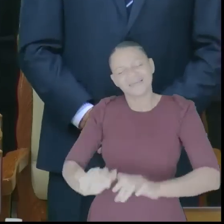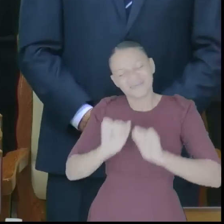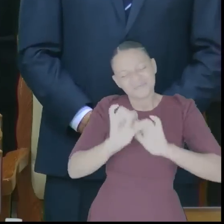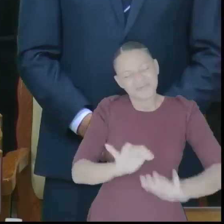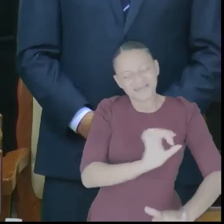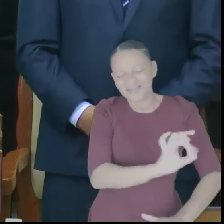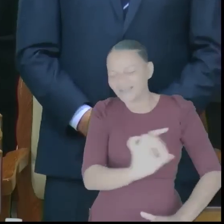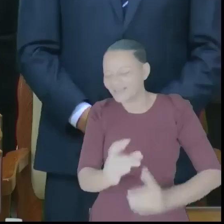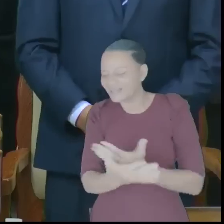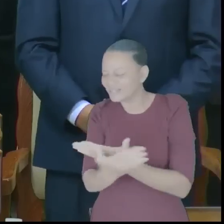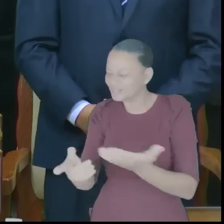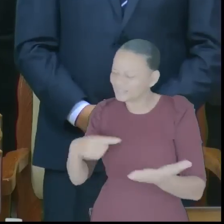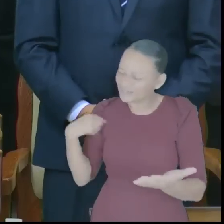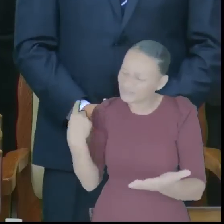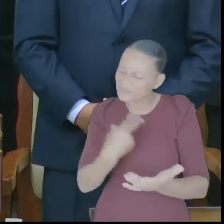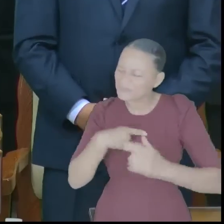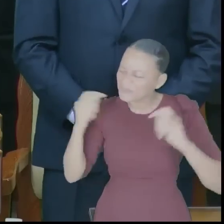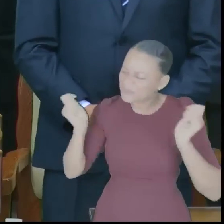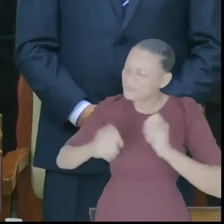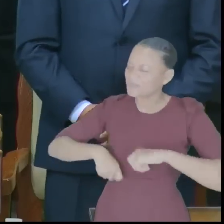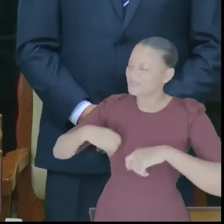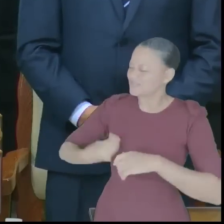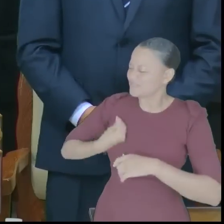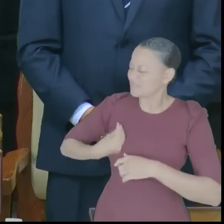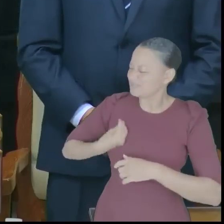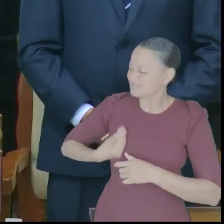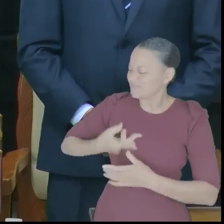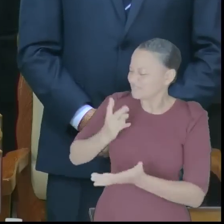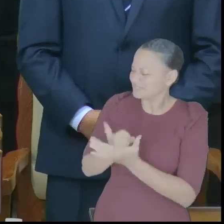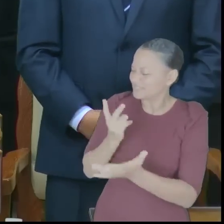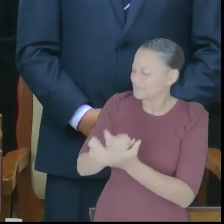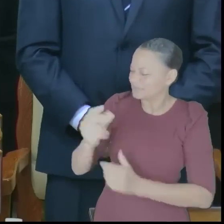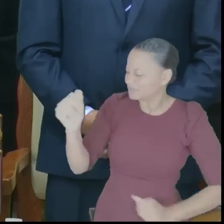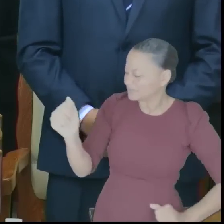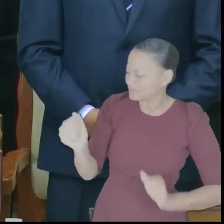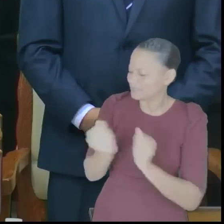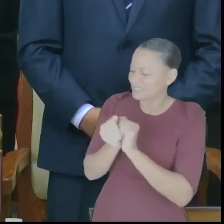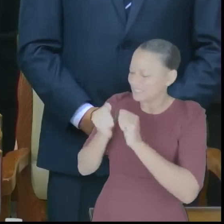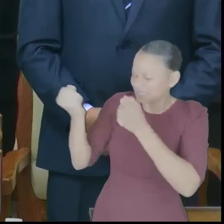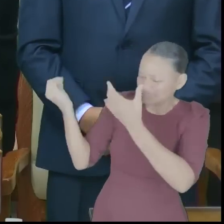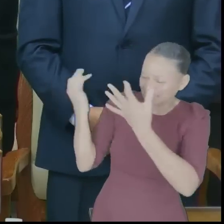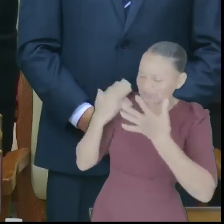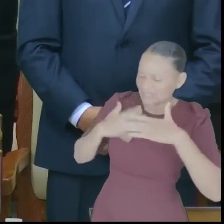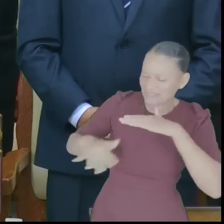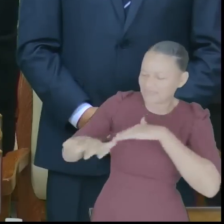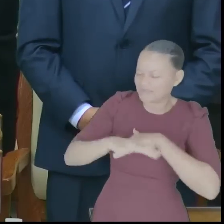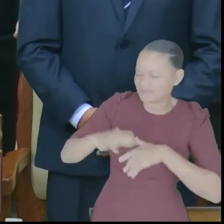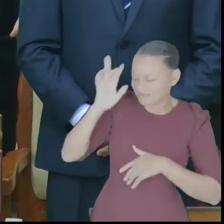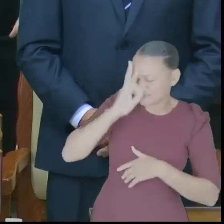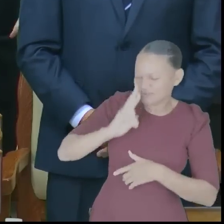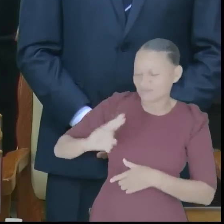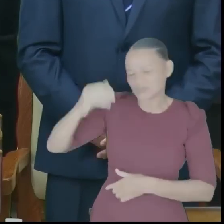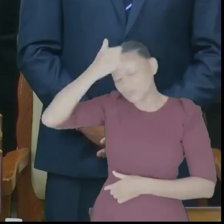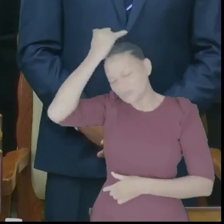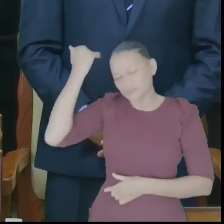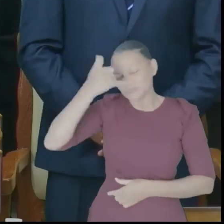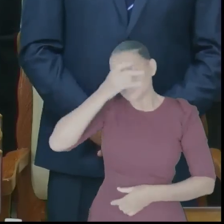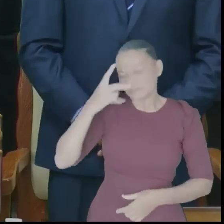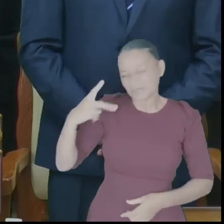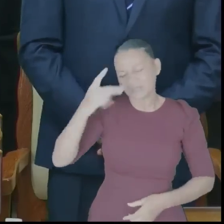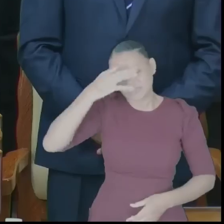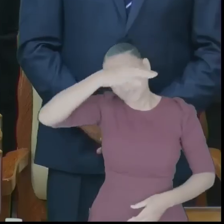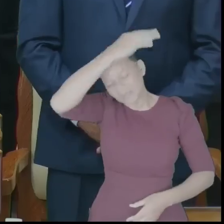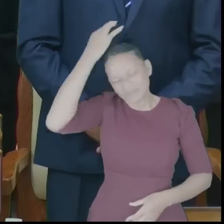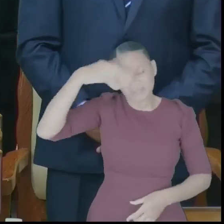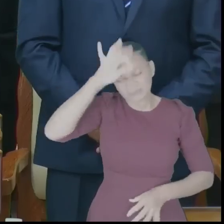possamos viver, Senhor, esta vida na tua presença, debaixo da tua graça, Senhor, ungidos pelo teu Espírito. Abençoa